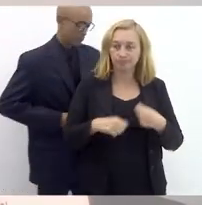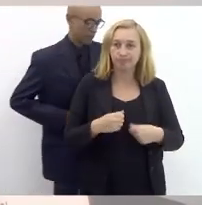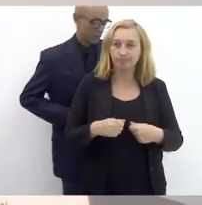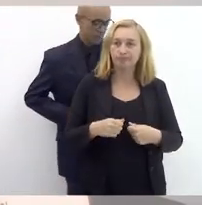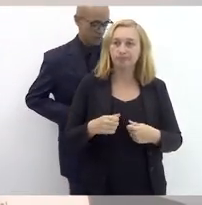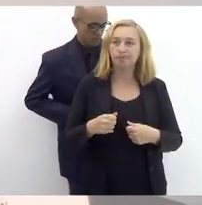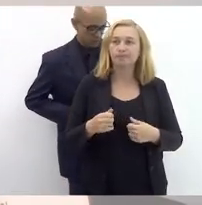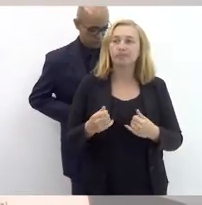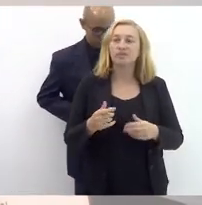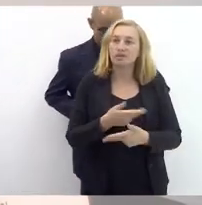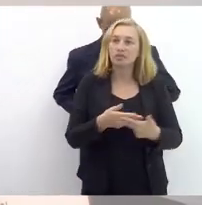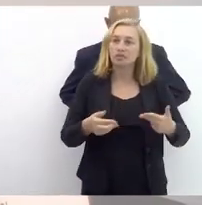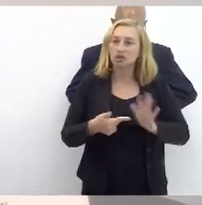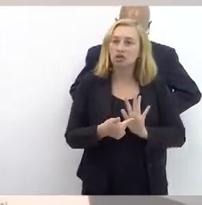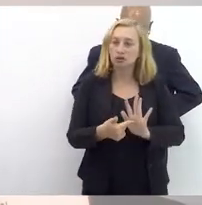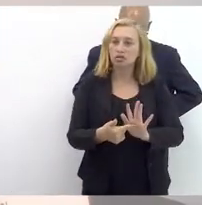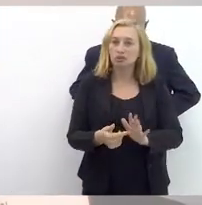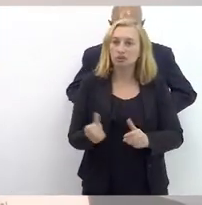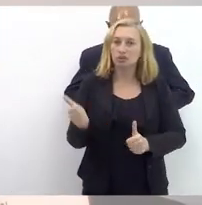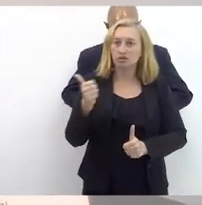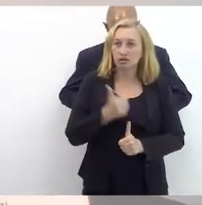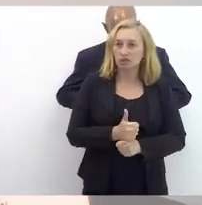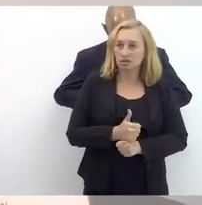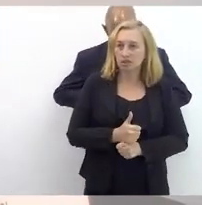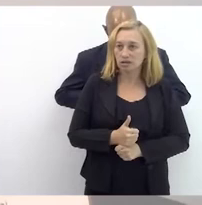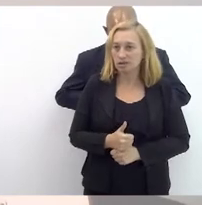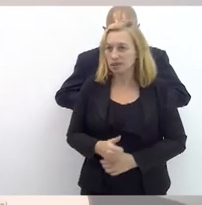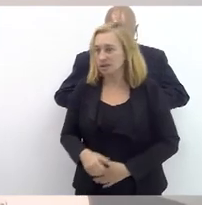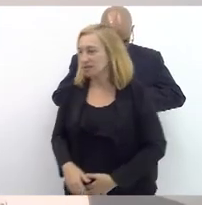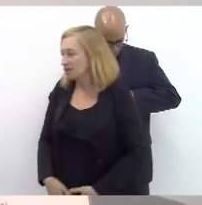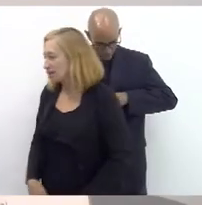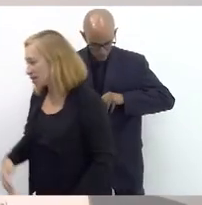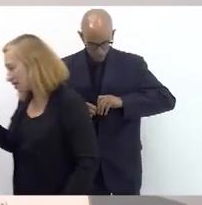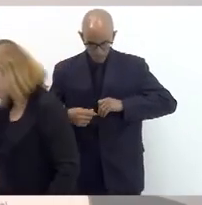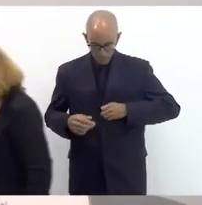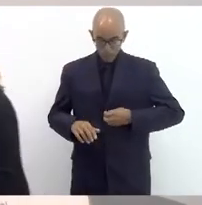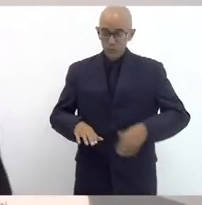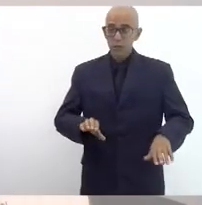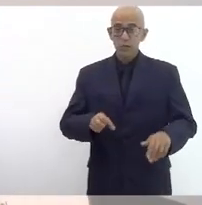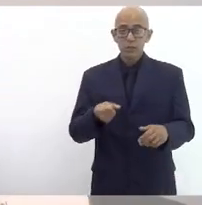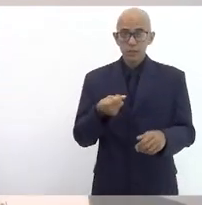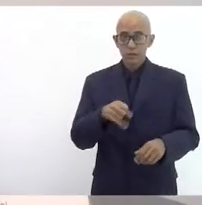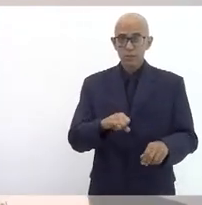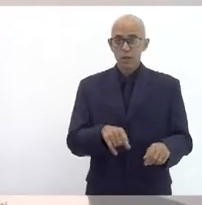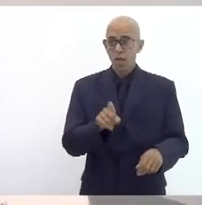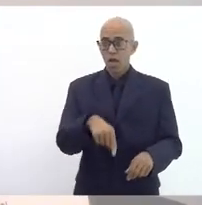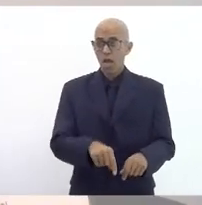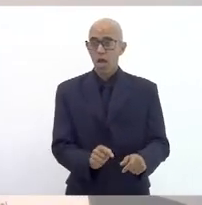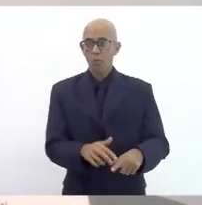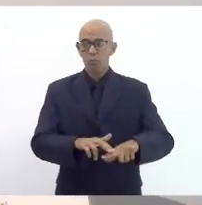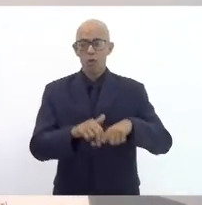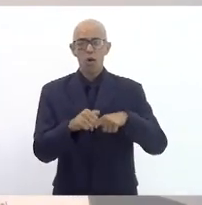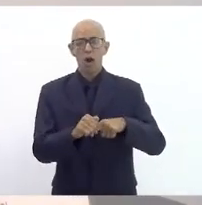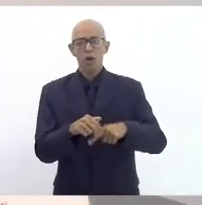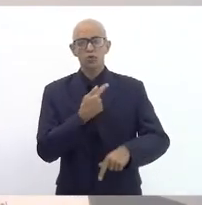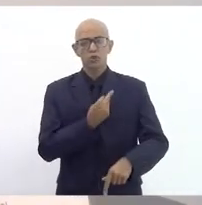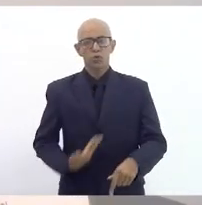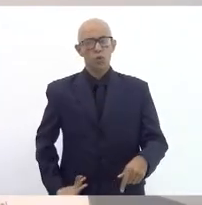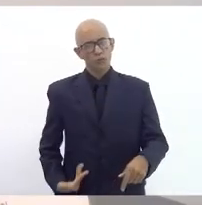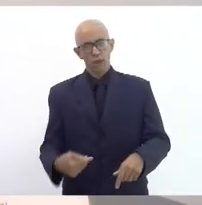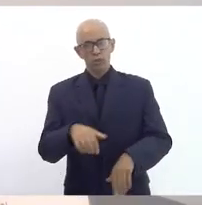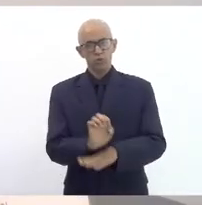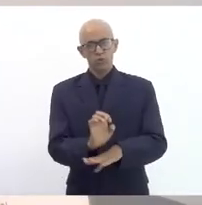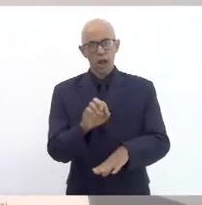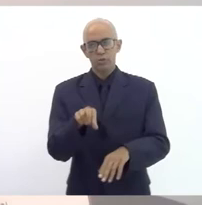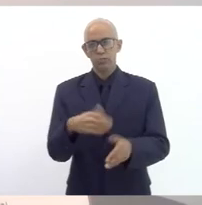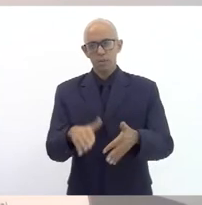realmente as coisas que a gente possa ver aonde nós podemos buscar. Se é em cima do governo do Estado, o que precisa para a empresa a